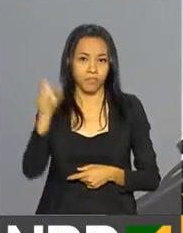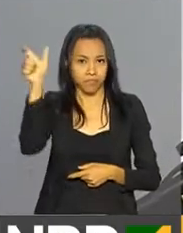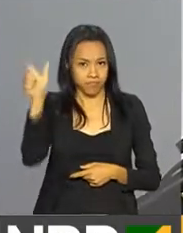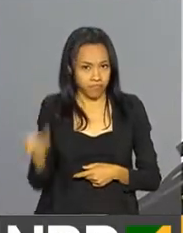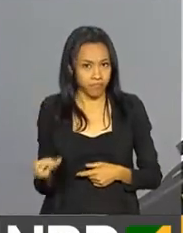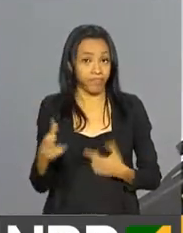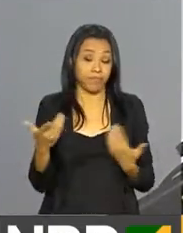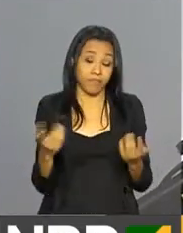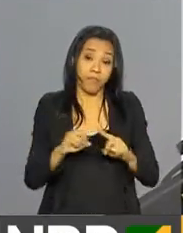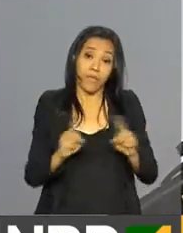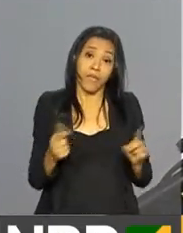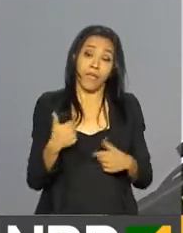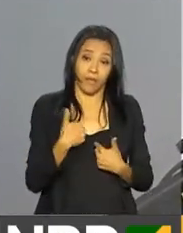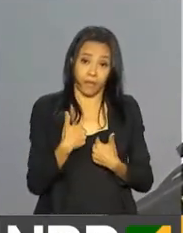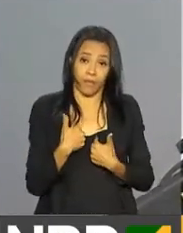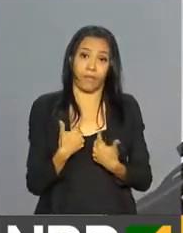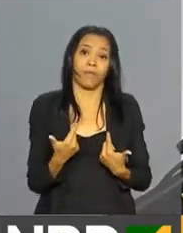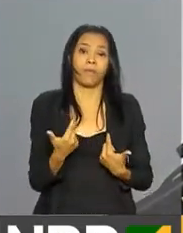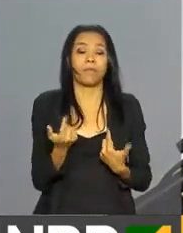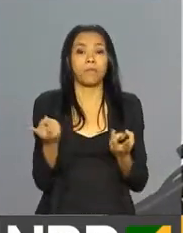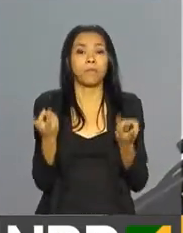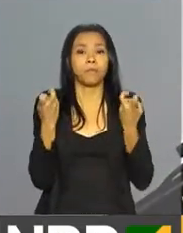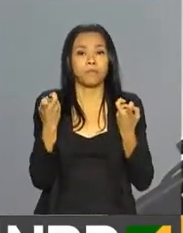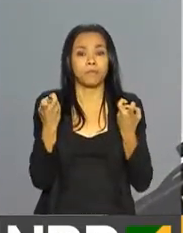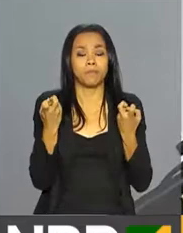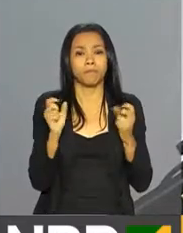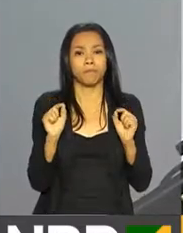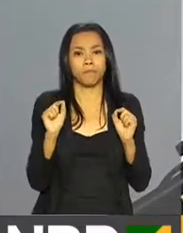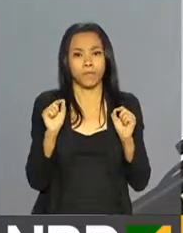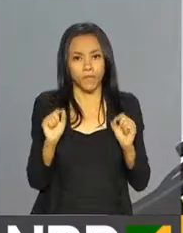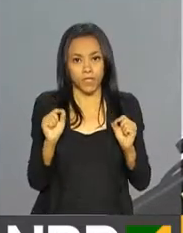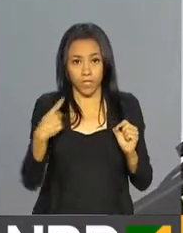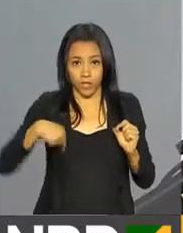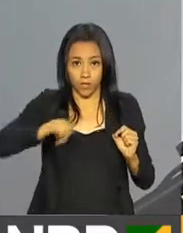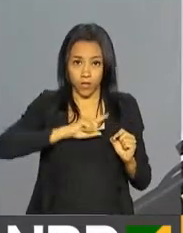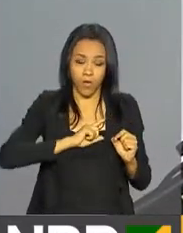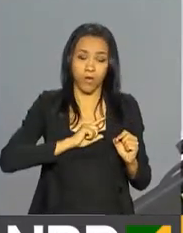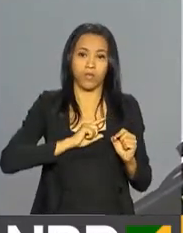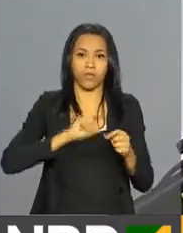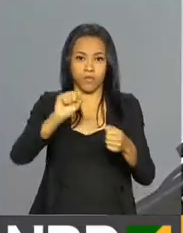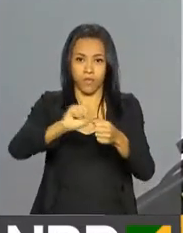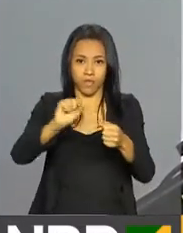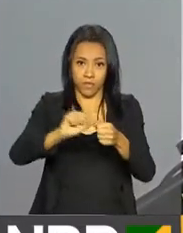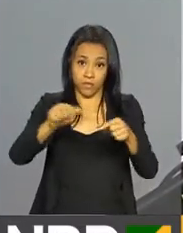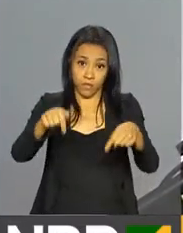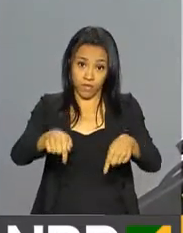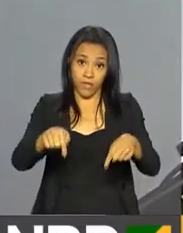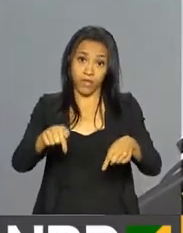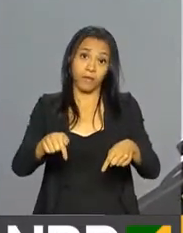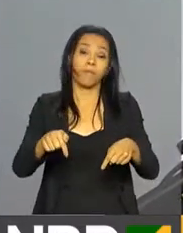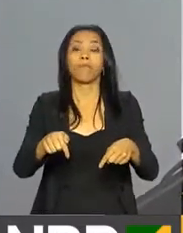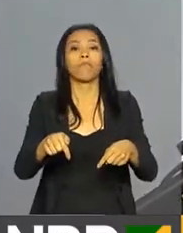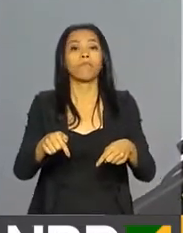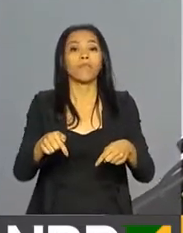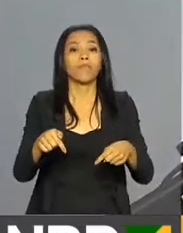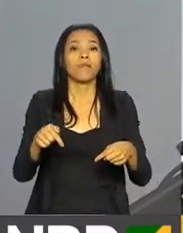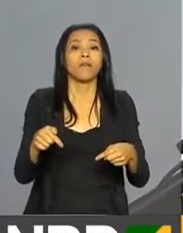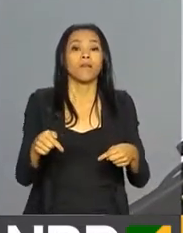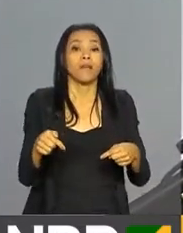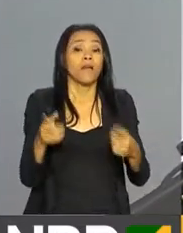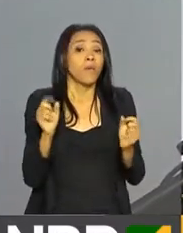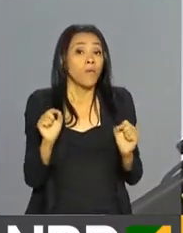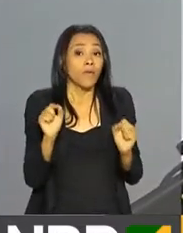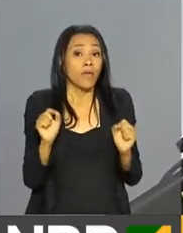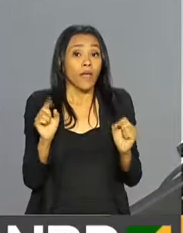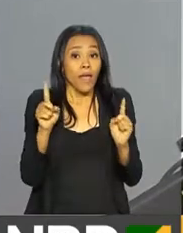não recebeu mas eu vejo que o que estamos verificando nessa ocasião precisamente nessa ocasião é